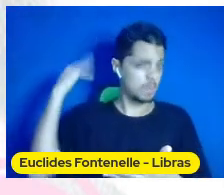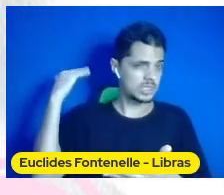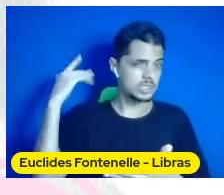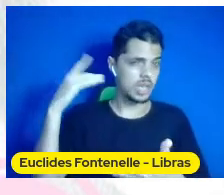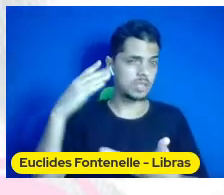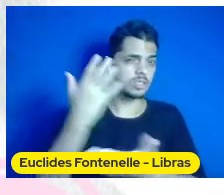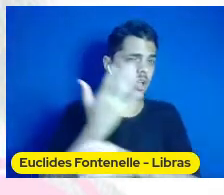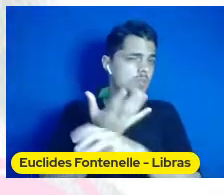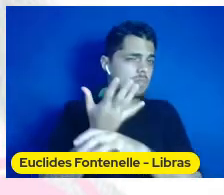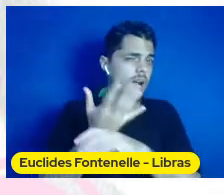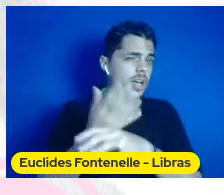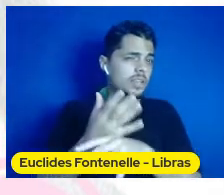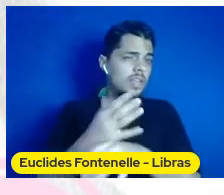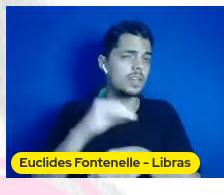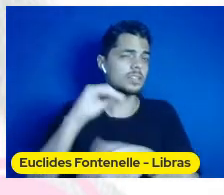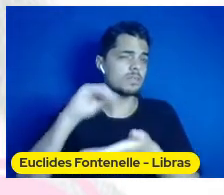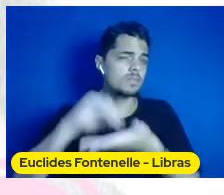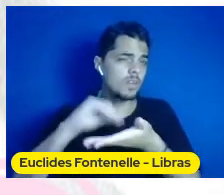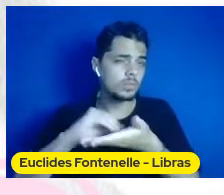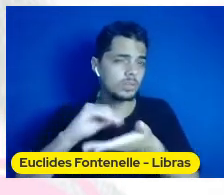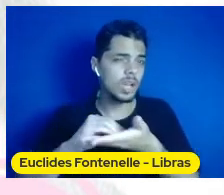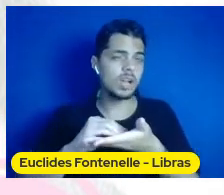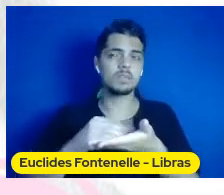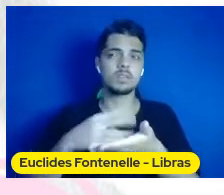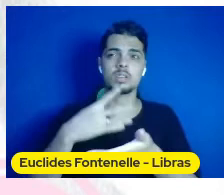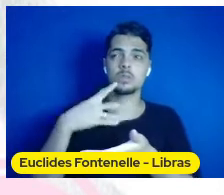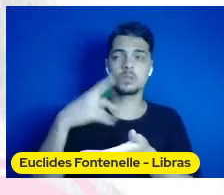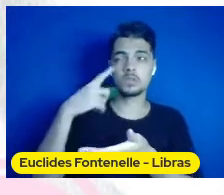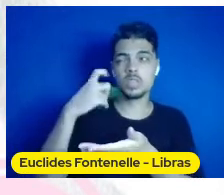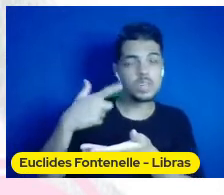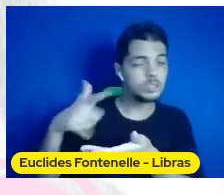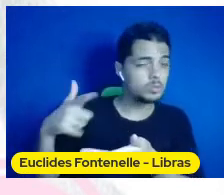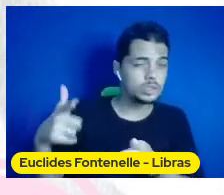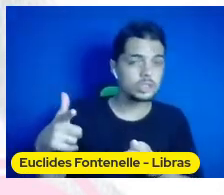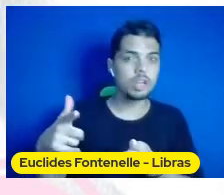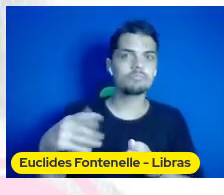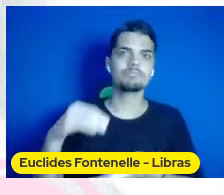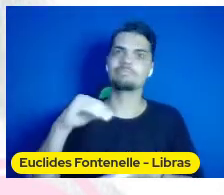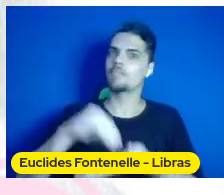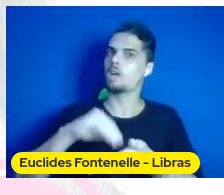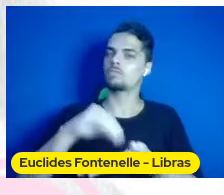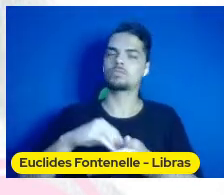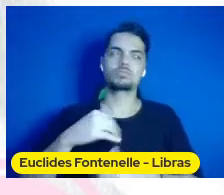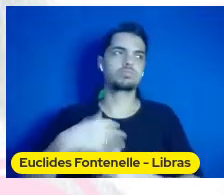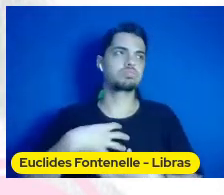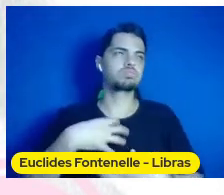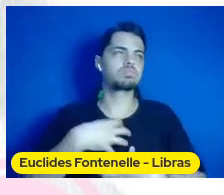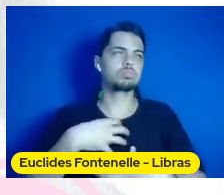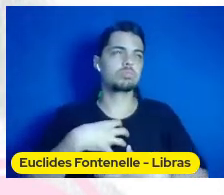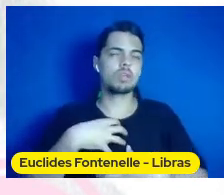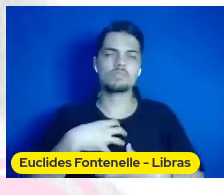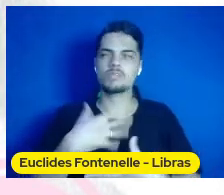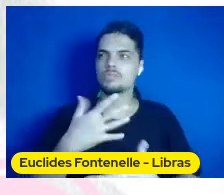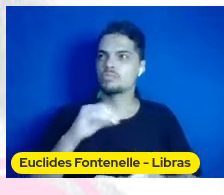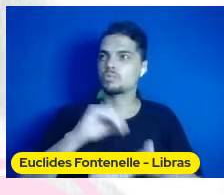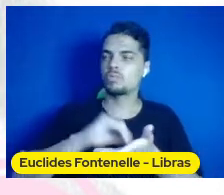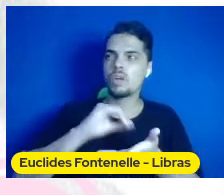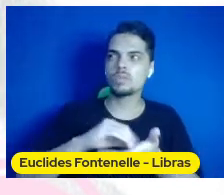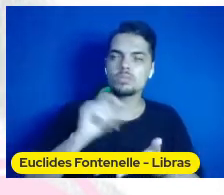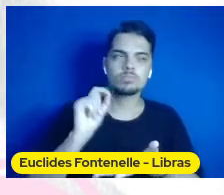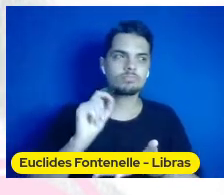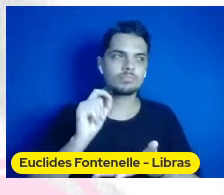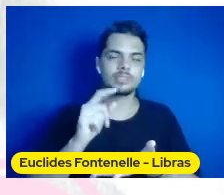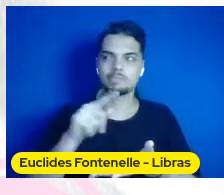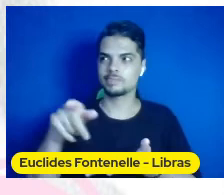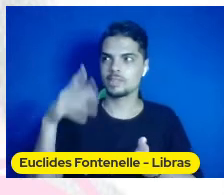aquelas aulas que eu não prestava atenção, eu senti falta no momento de descrever e de buscar